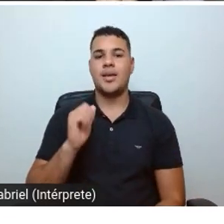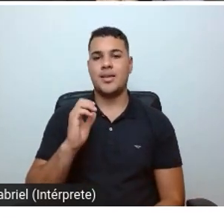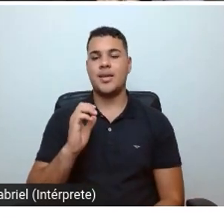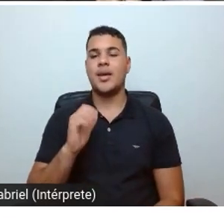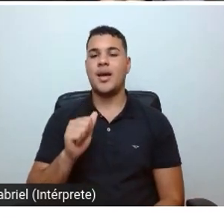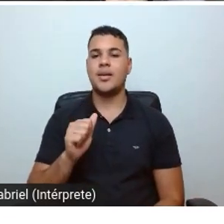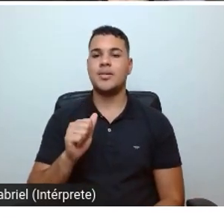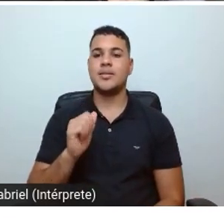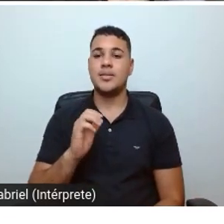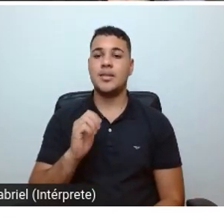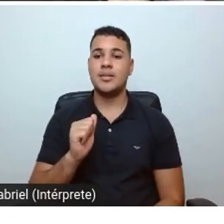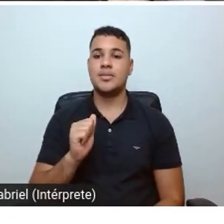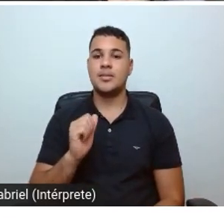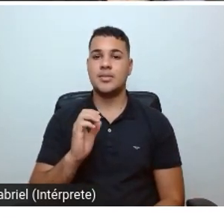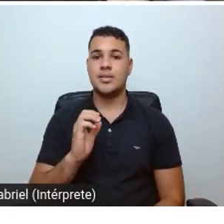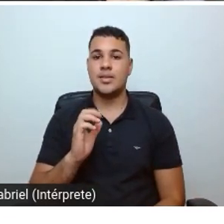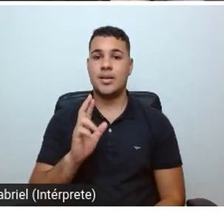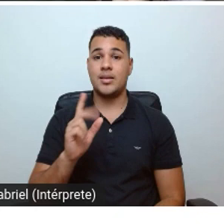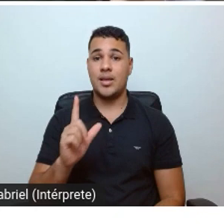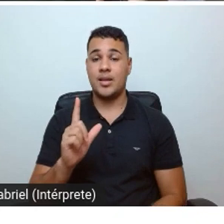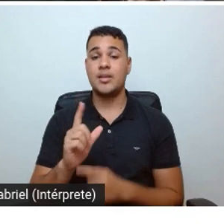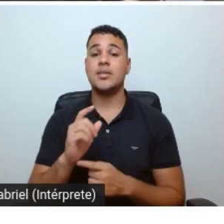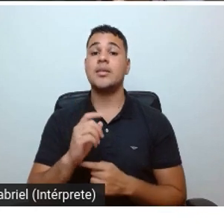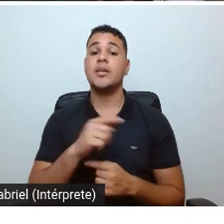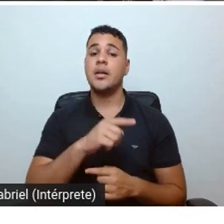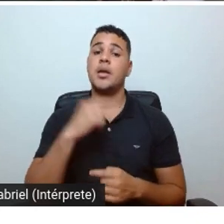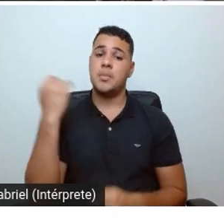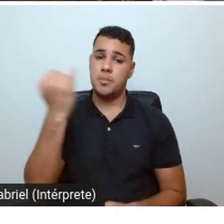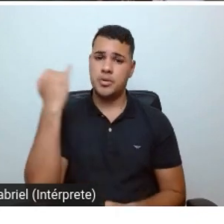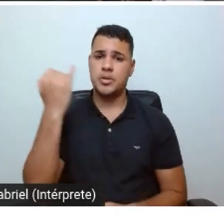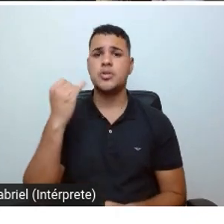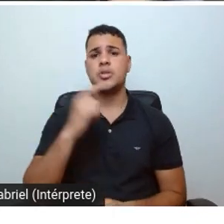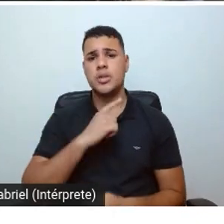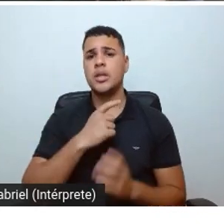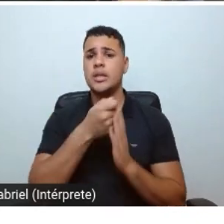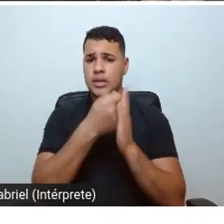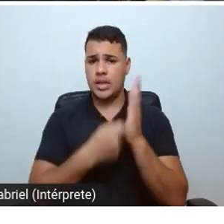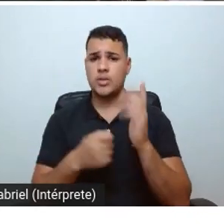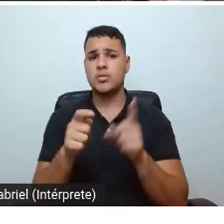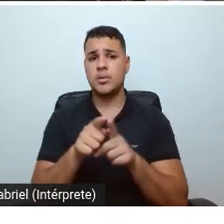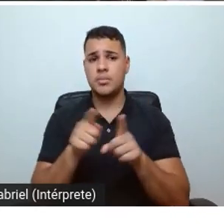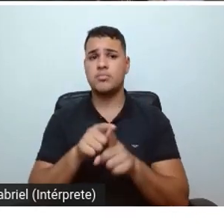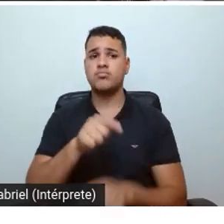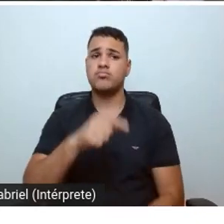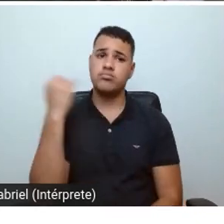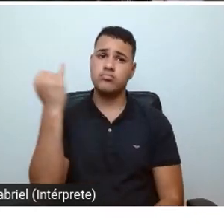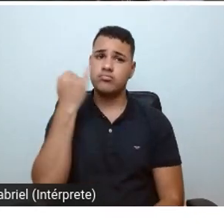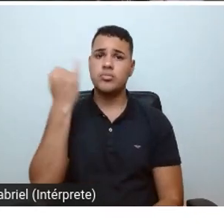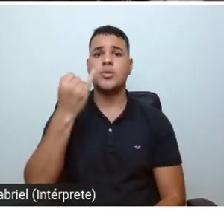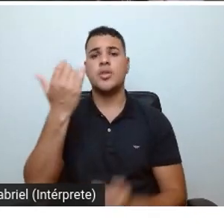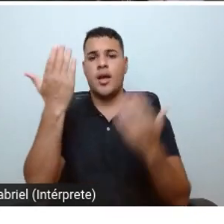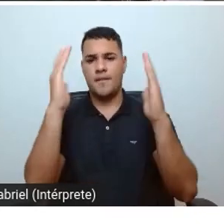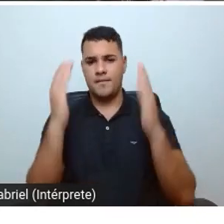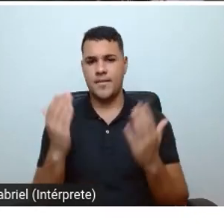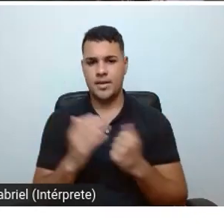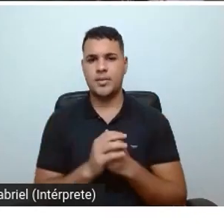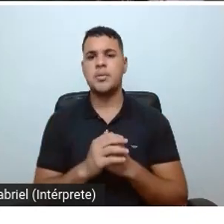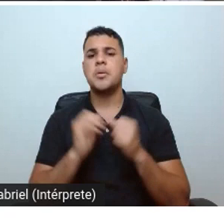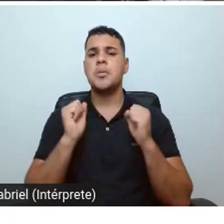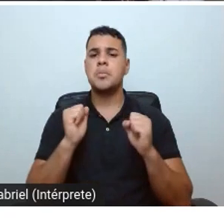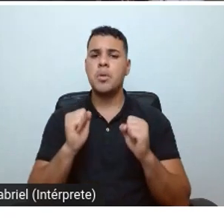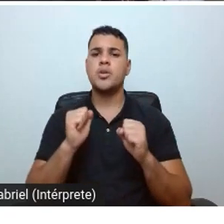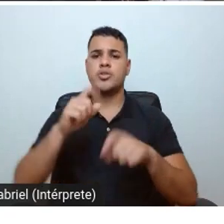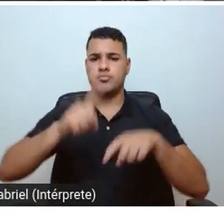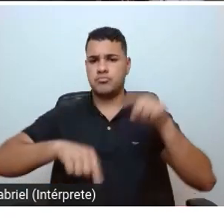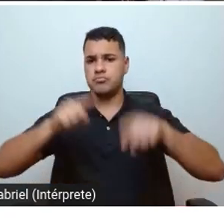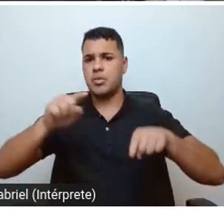da confiança. Então, é muito importante, por mais que seja texto também, fazer essa avaliação, né, seja ela por